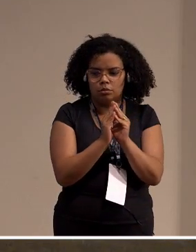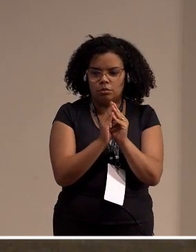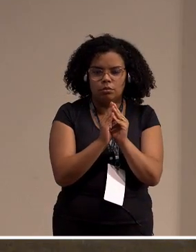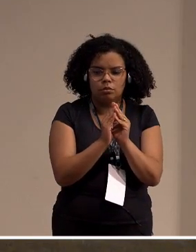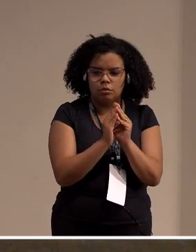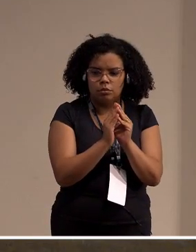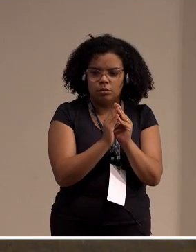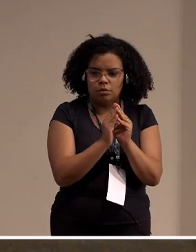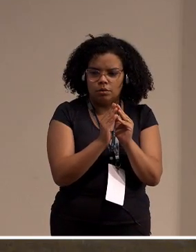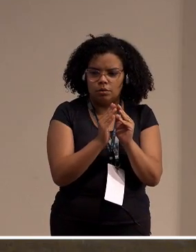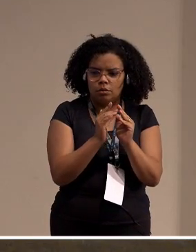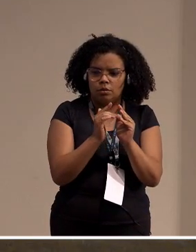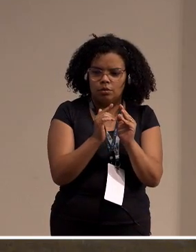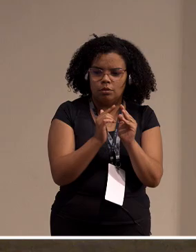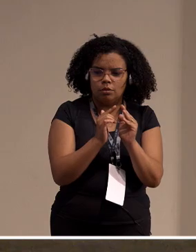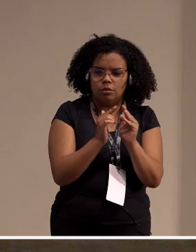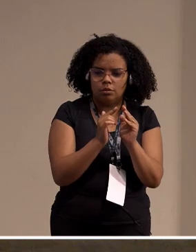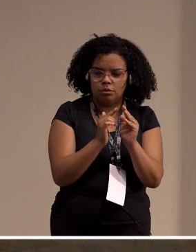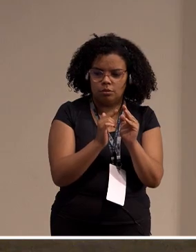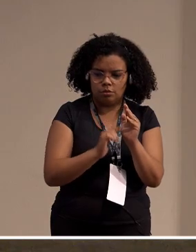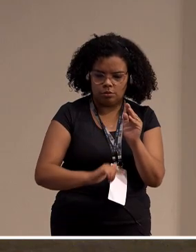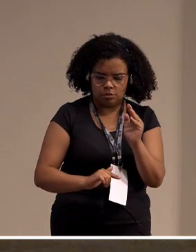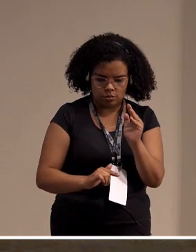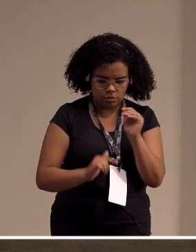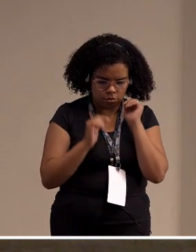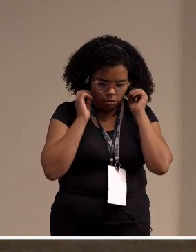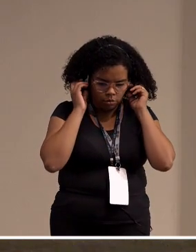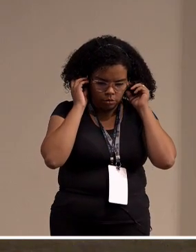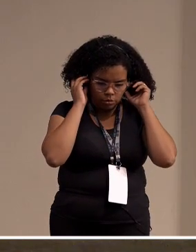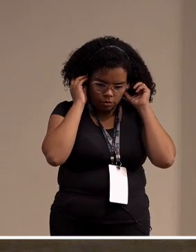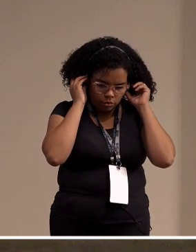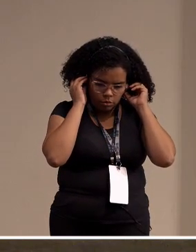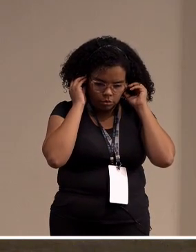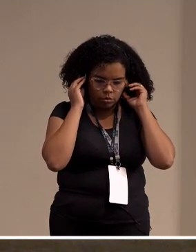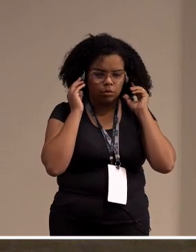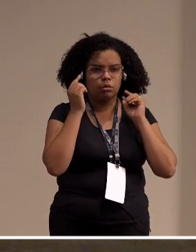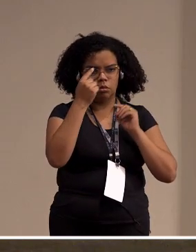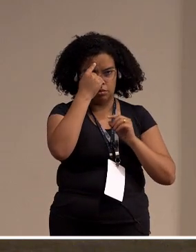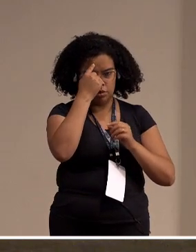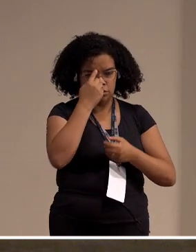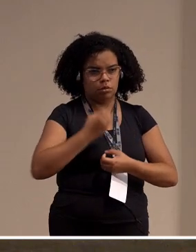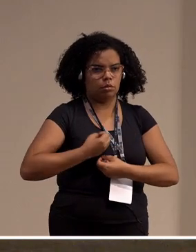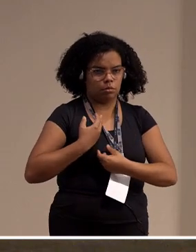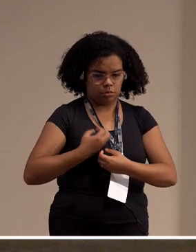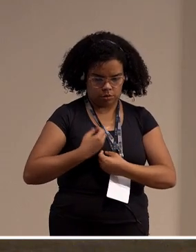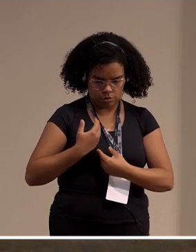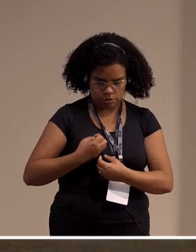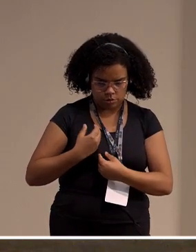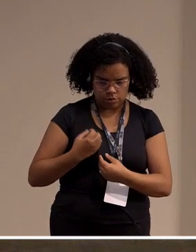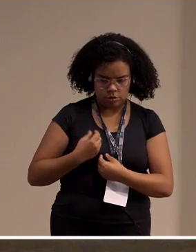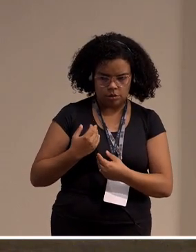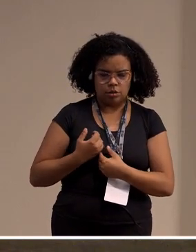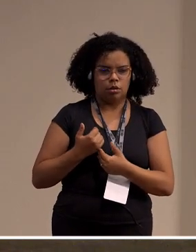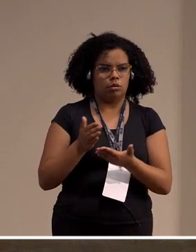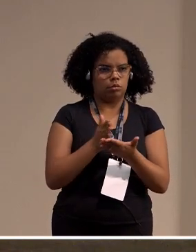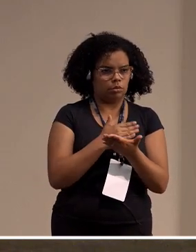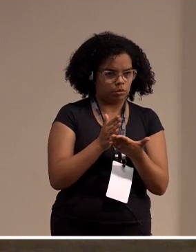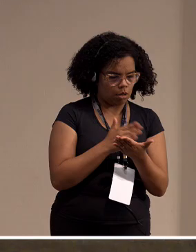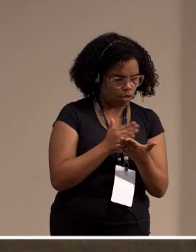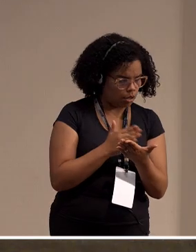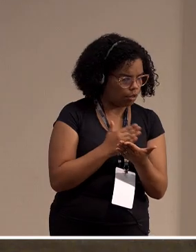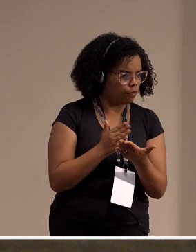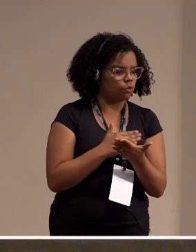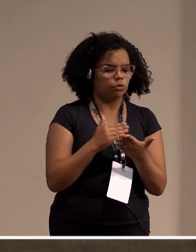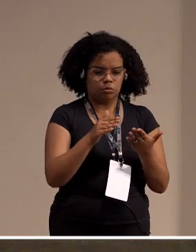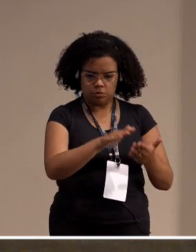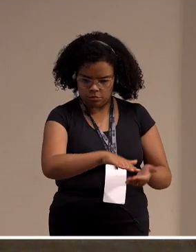seguinte, pensando no seu projeto literário de poesia, livros de ficção, não ficção,